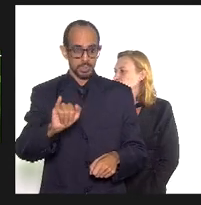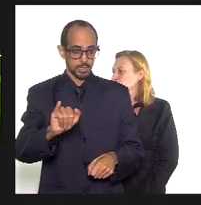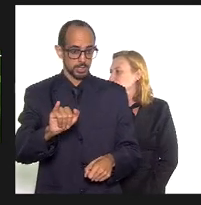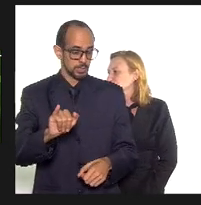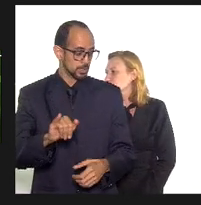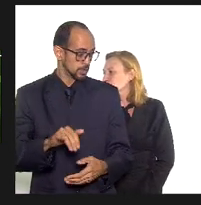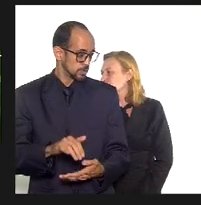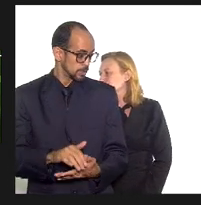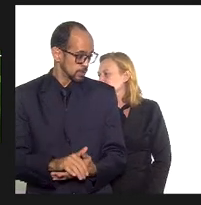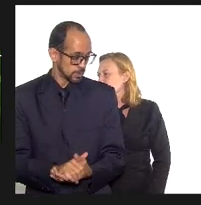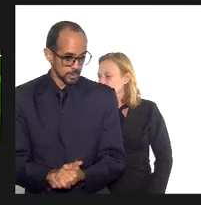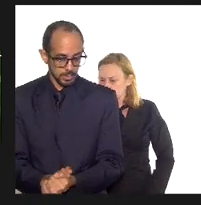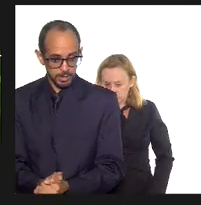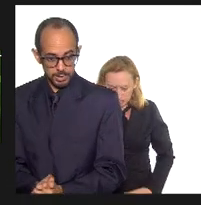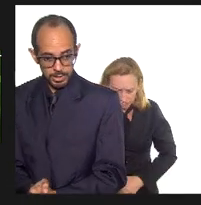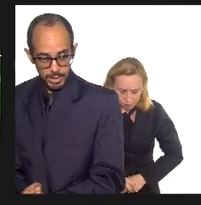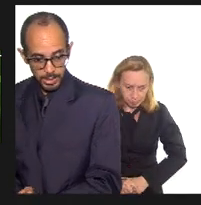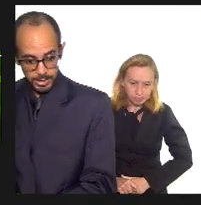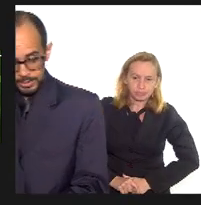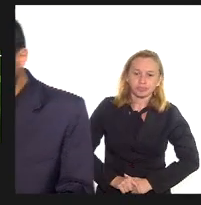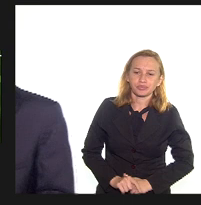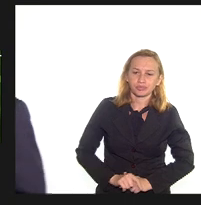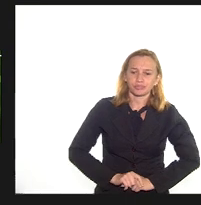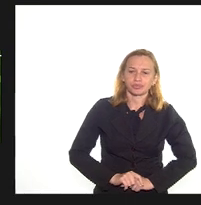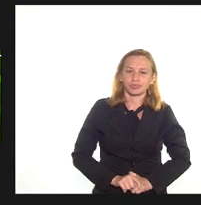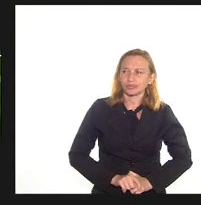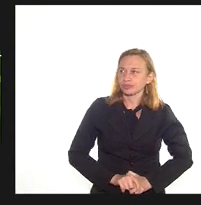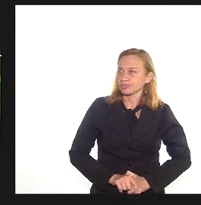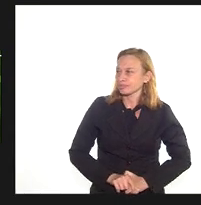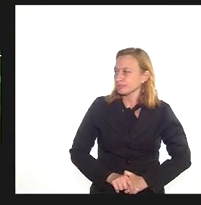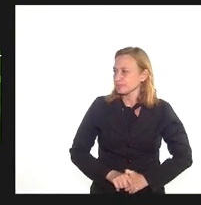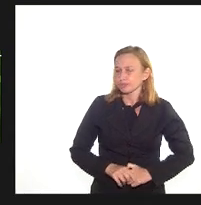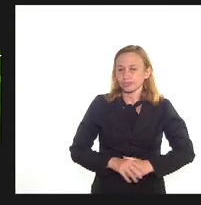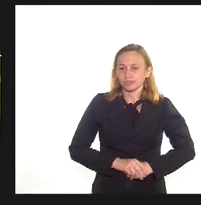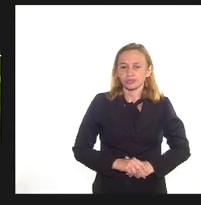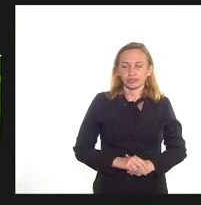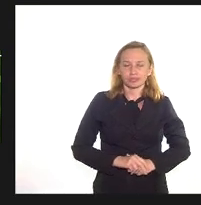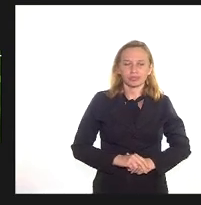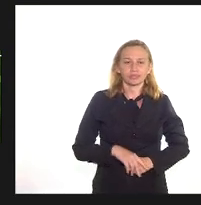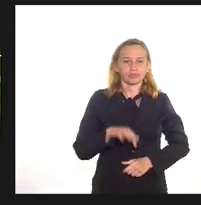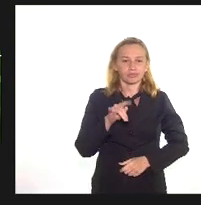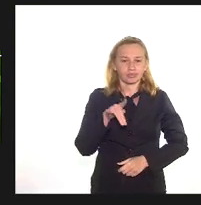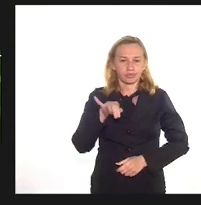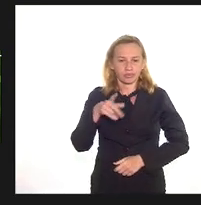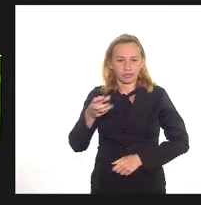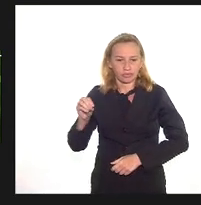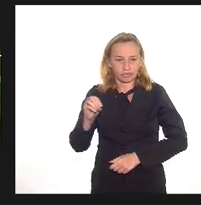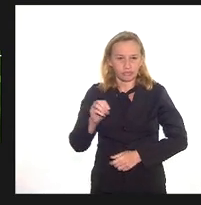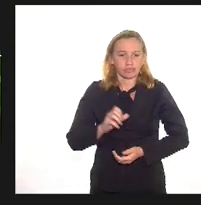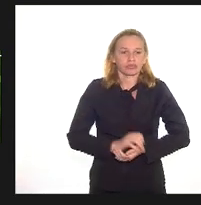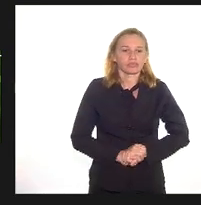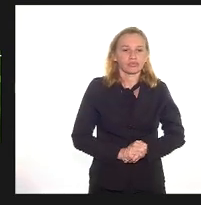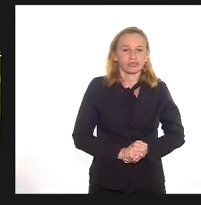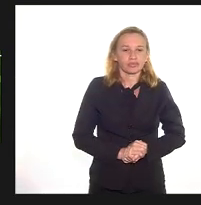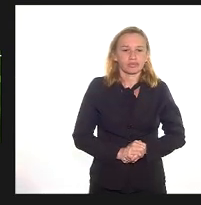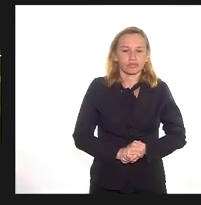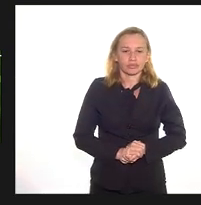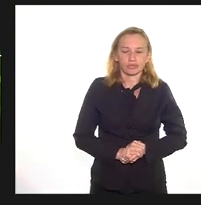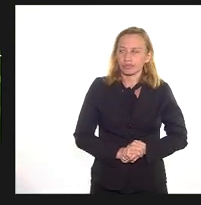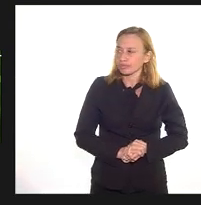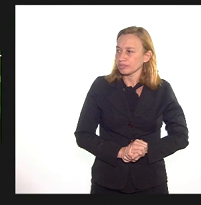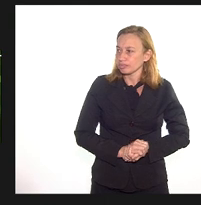Temos a parte em verde, o trecho em verde, que se inicia na plataforma de Mexilhão, cuja titularidade